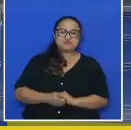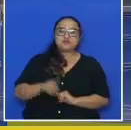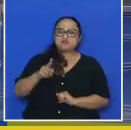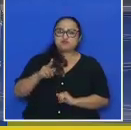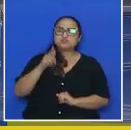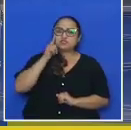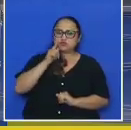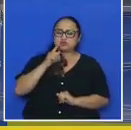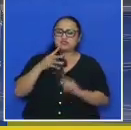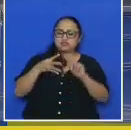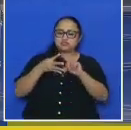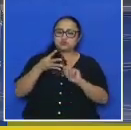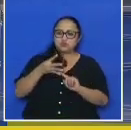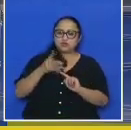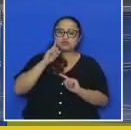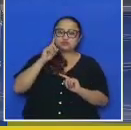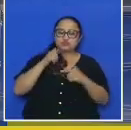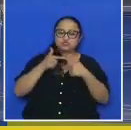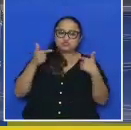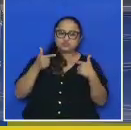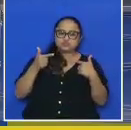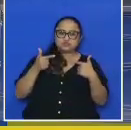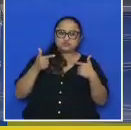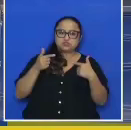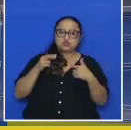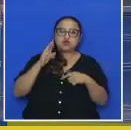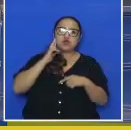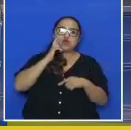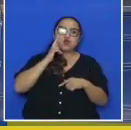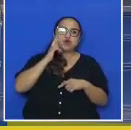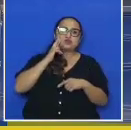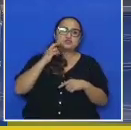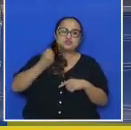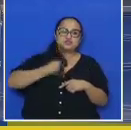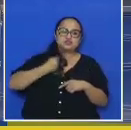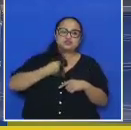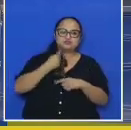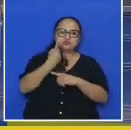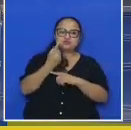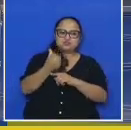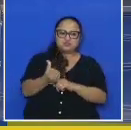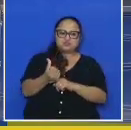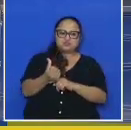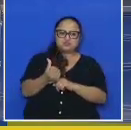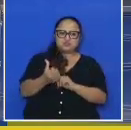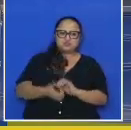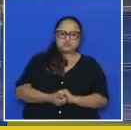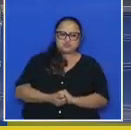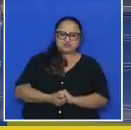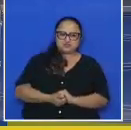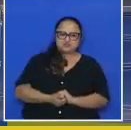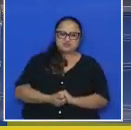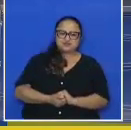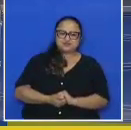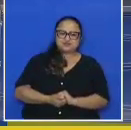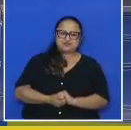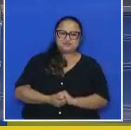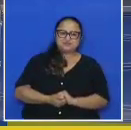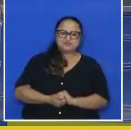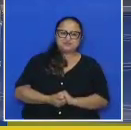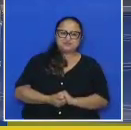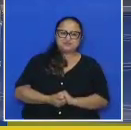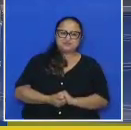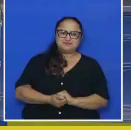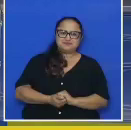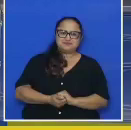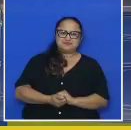Você ganha a partir de 4 acertos no dia de sorte. Bola rosa, número 16. Rosa, 16.